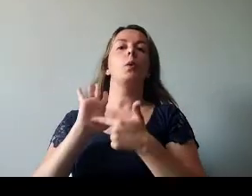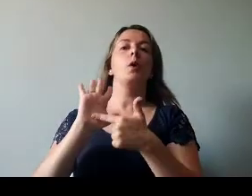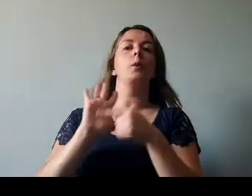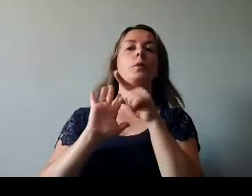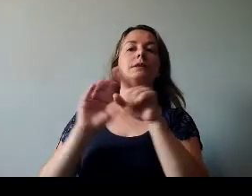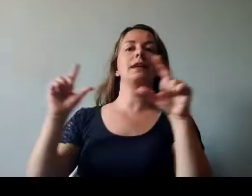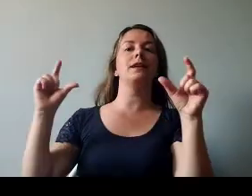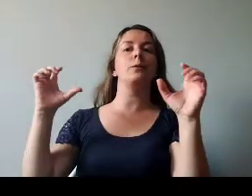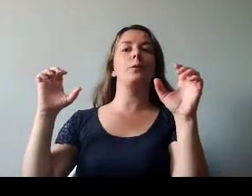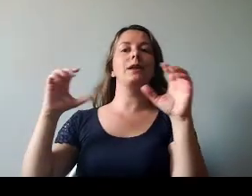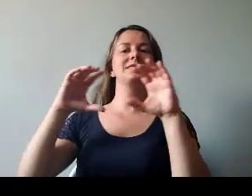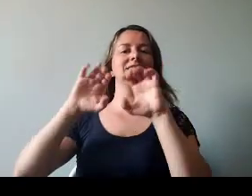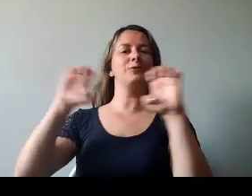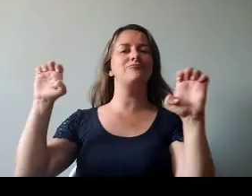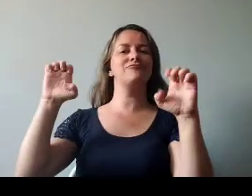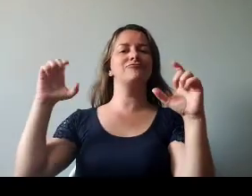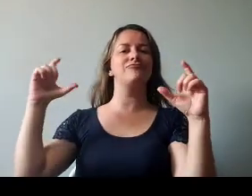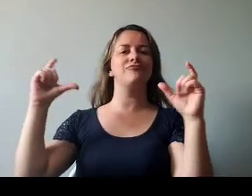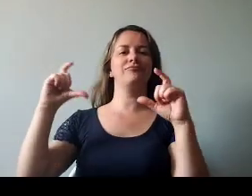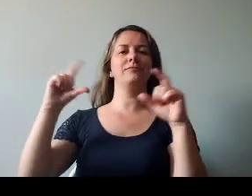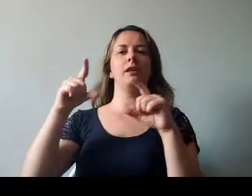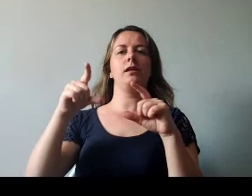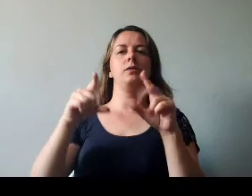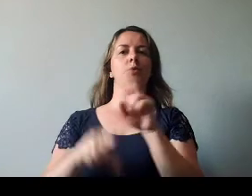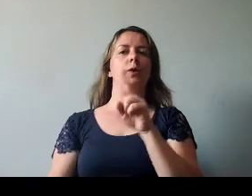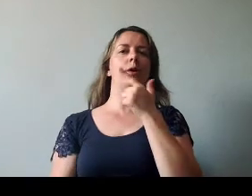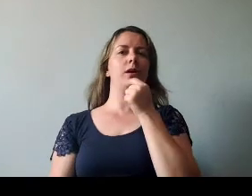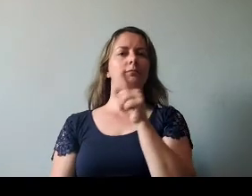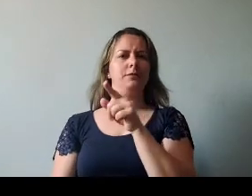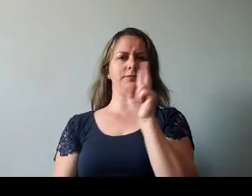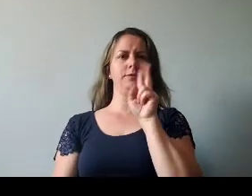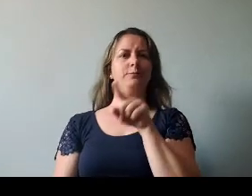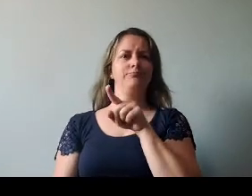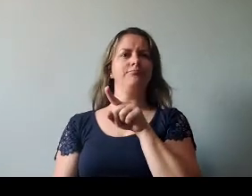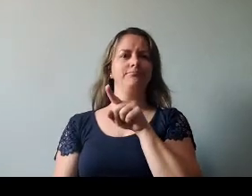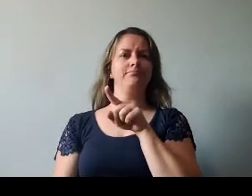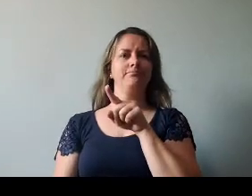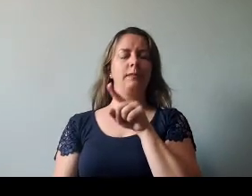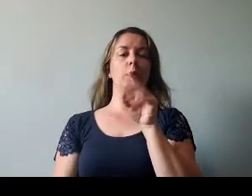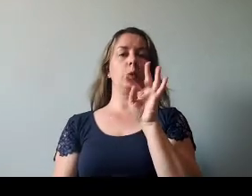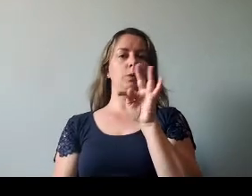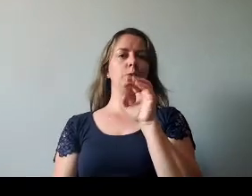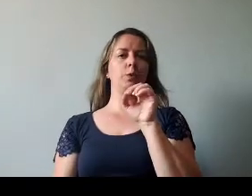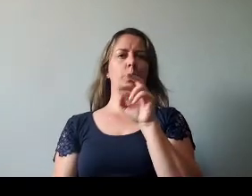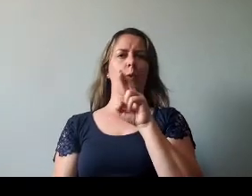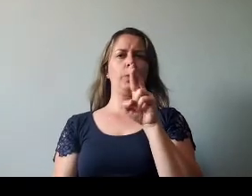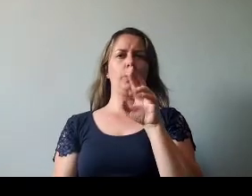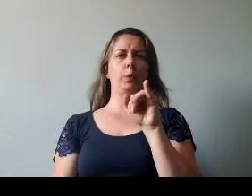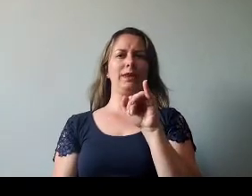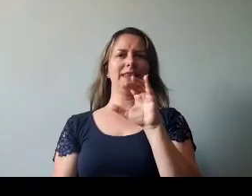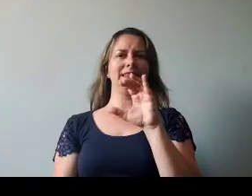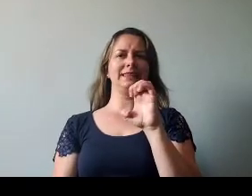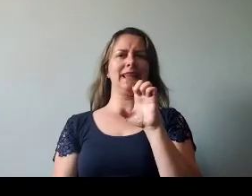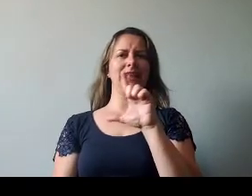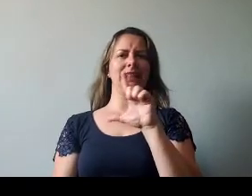é esse sujeito aí, simpático, foi discípulo de Galileu, viveu na mesma época lá de Galileu, nasceu em